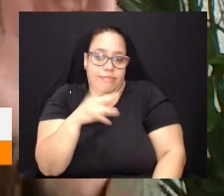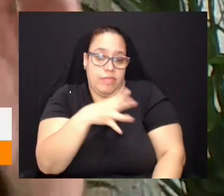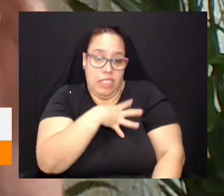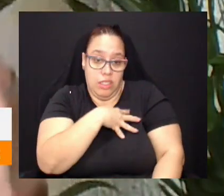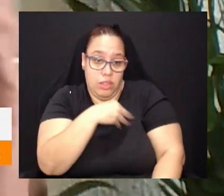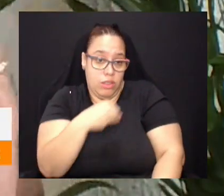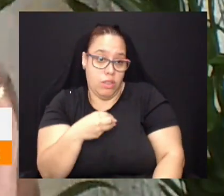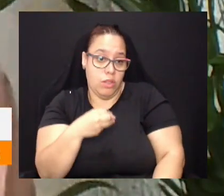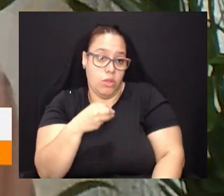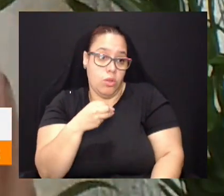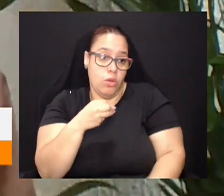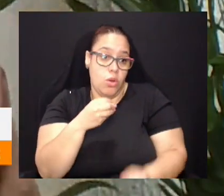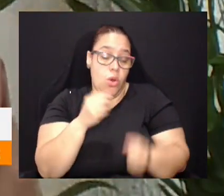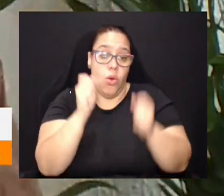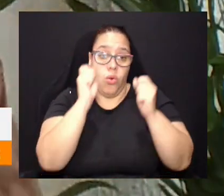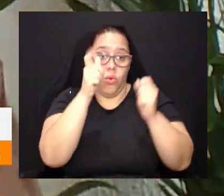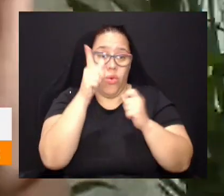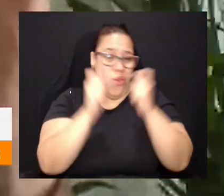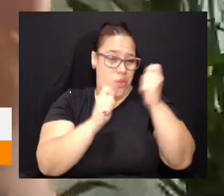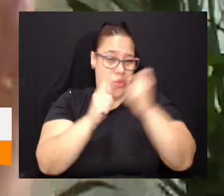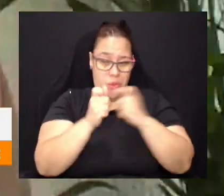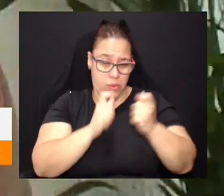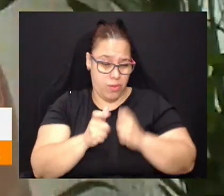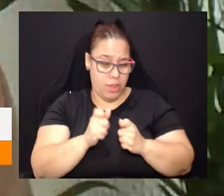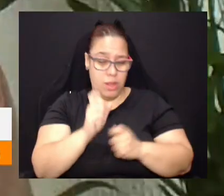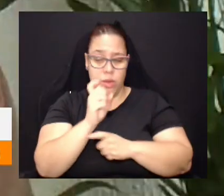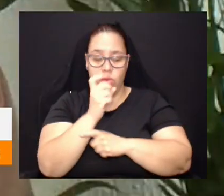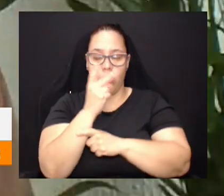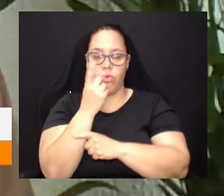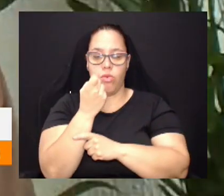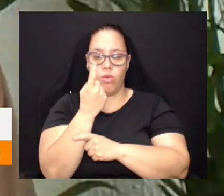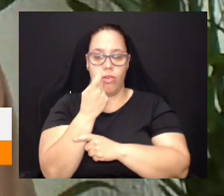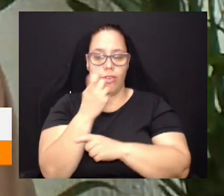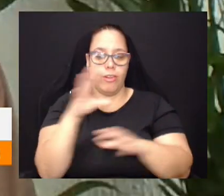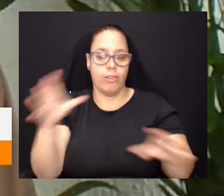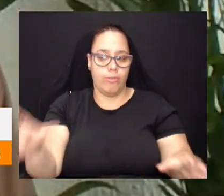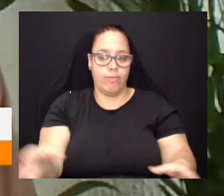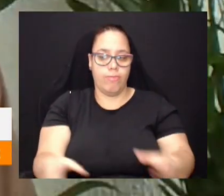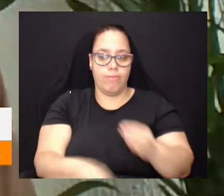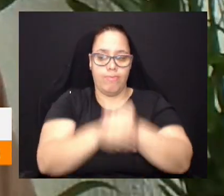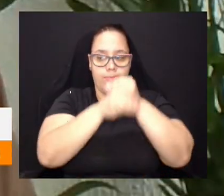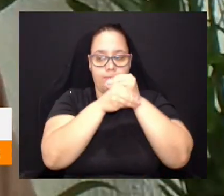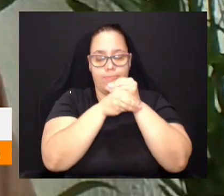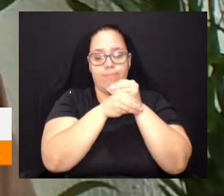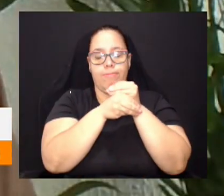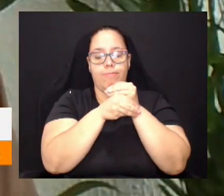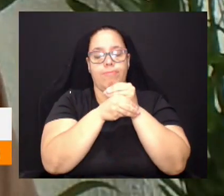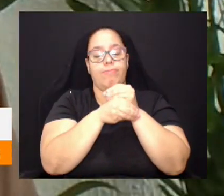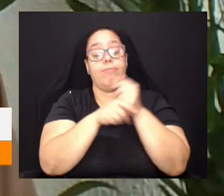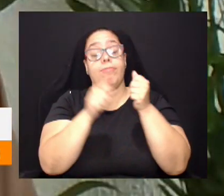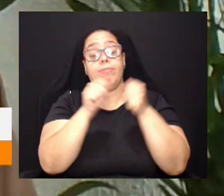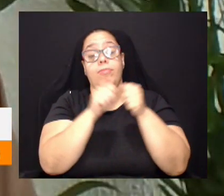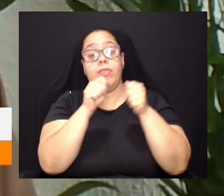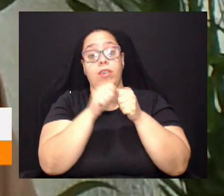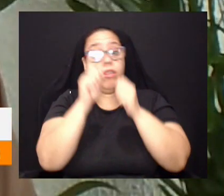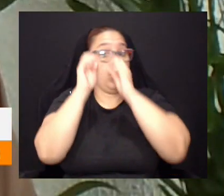tudo isso, né? Não é uma coisa só, é um combo bem complexo. Faz com que esse cérebro,